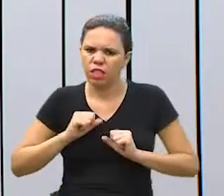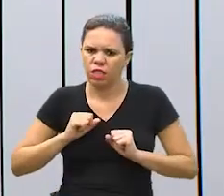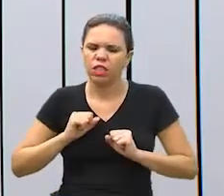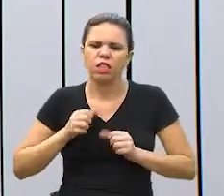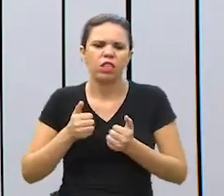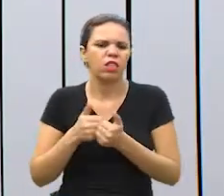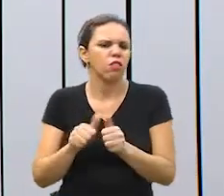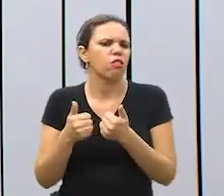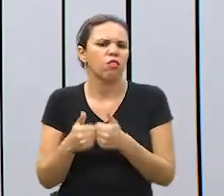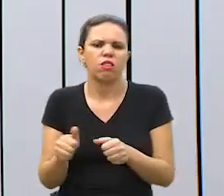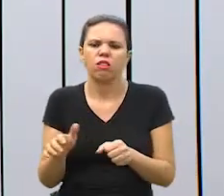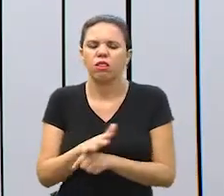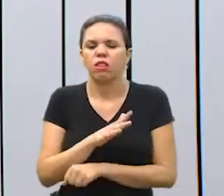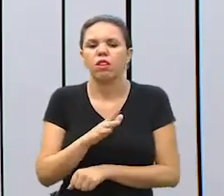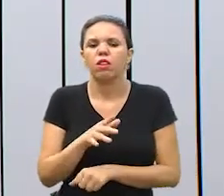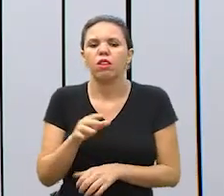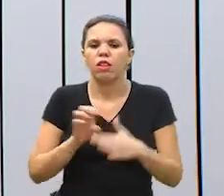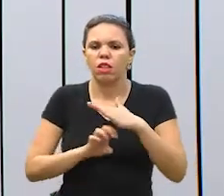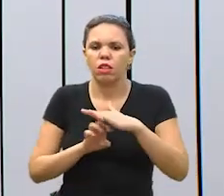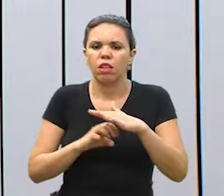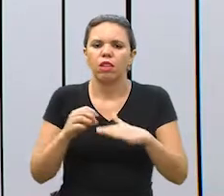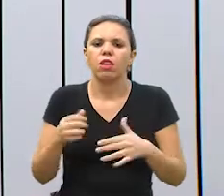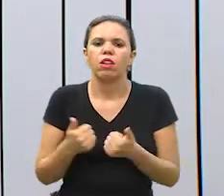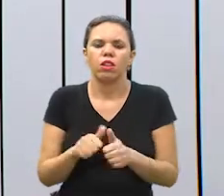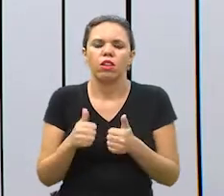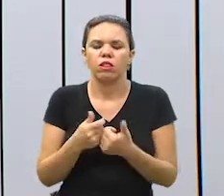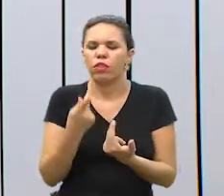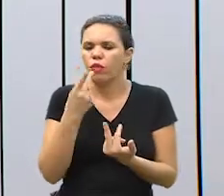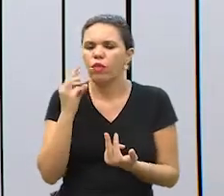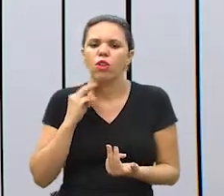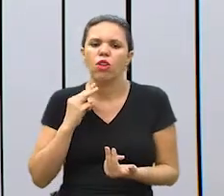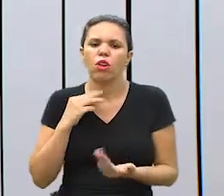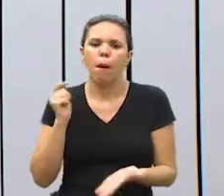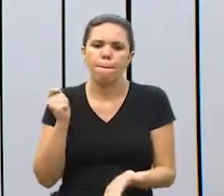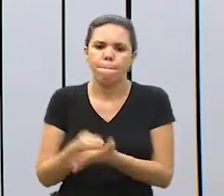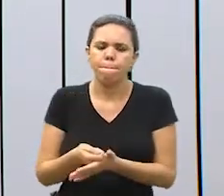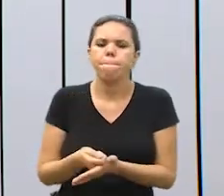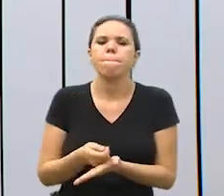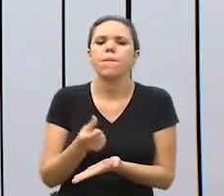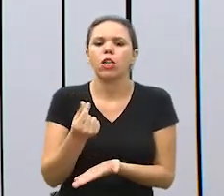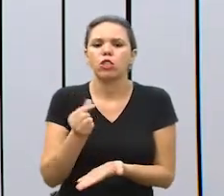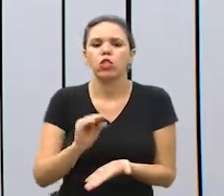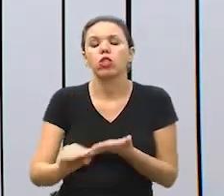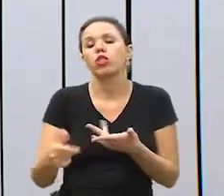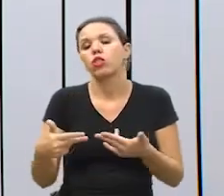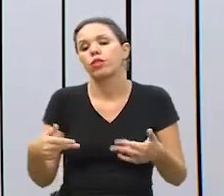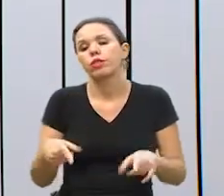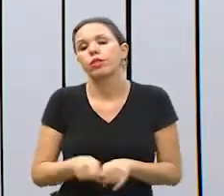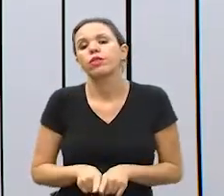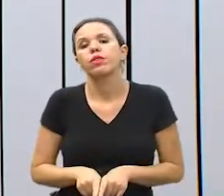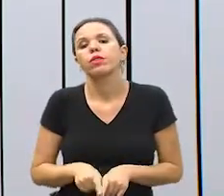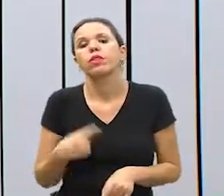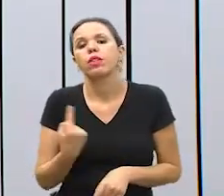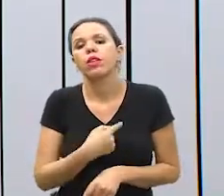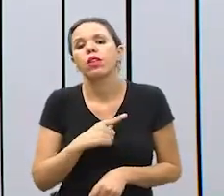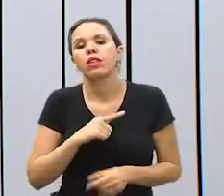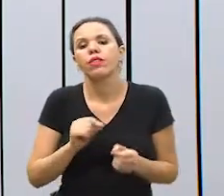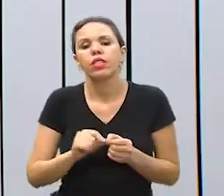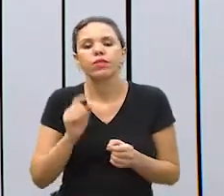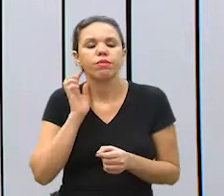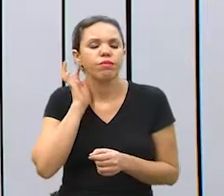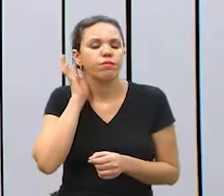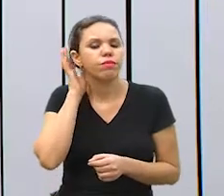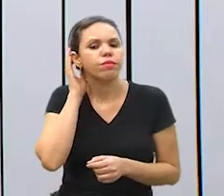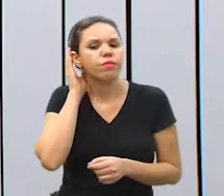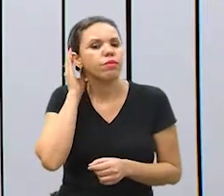no transporte público. Nós temos as empresas de ônibus, o Cecílio acabou de dizer, nós paga subsídio e coisa desse tipo. O que nós tínhamos que